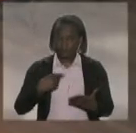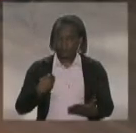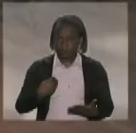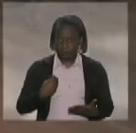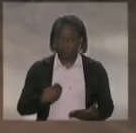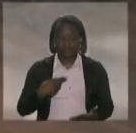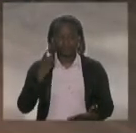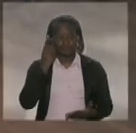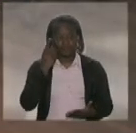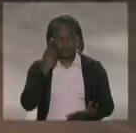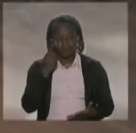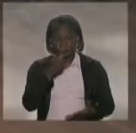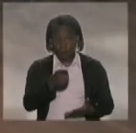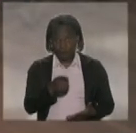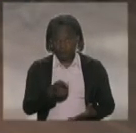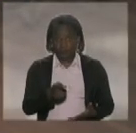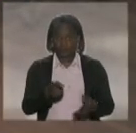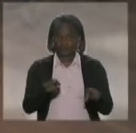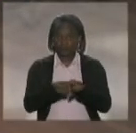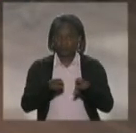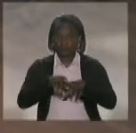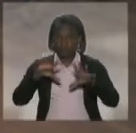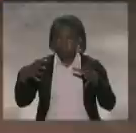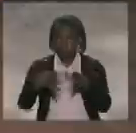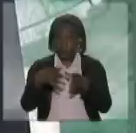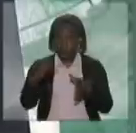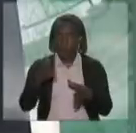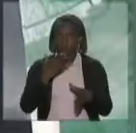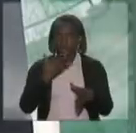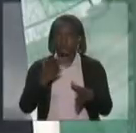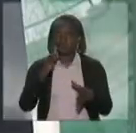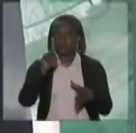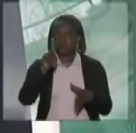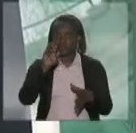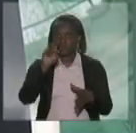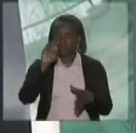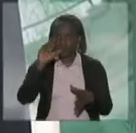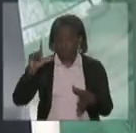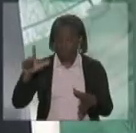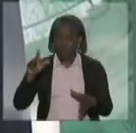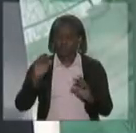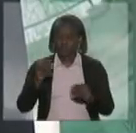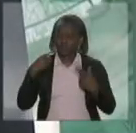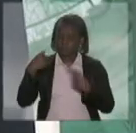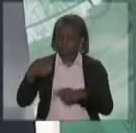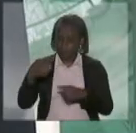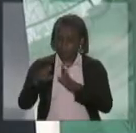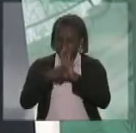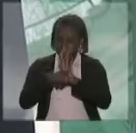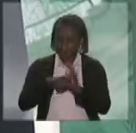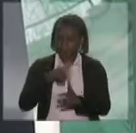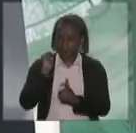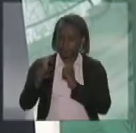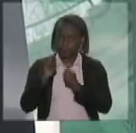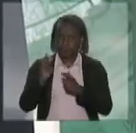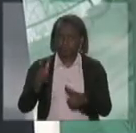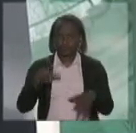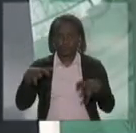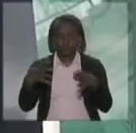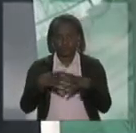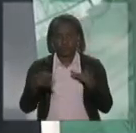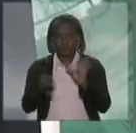do deputado o senhor ea bancada do seu partido o pessoal tem sido bastante críticos né a o pacote do